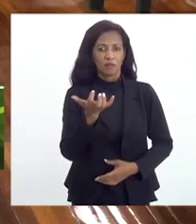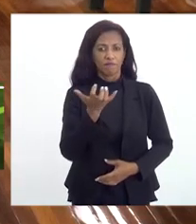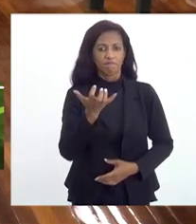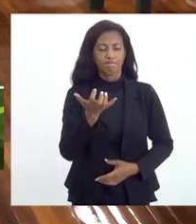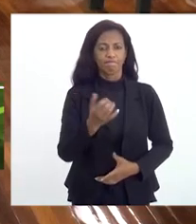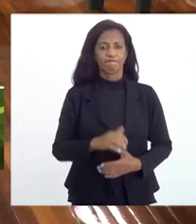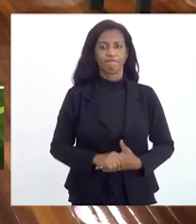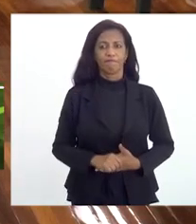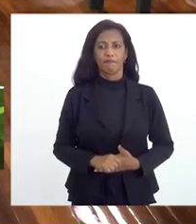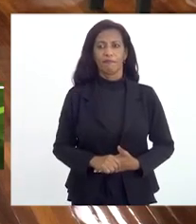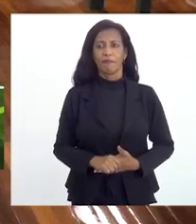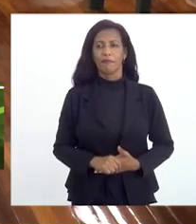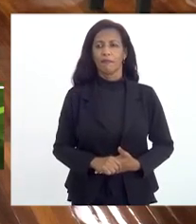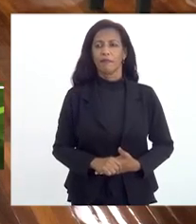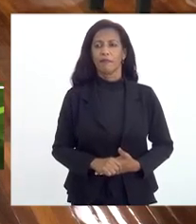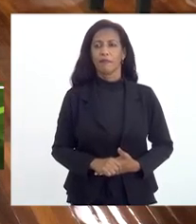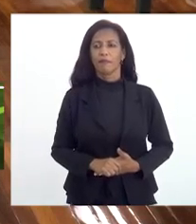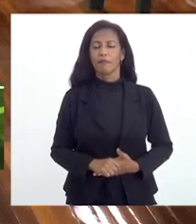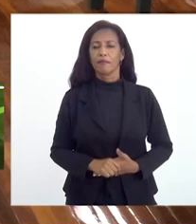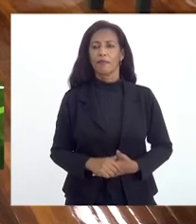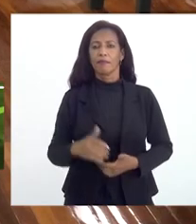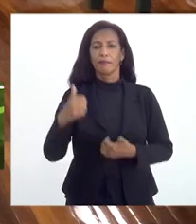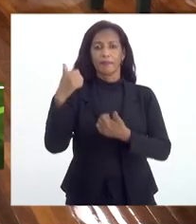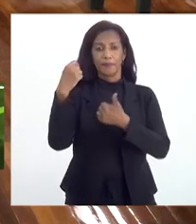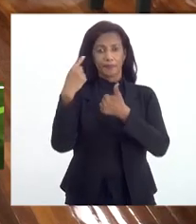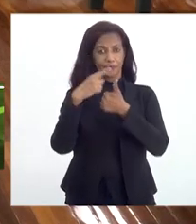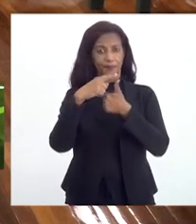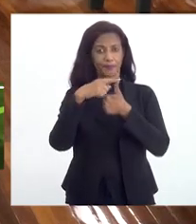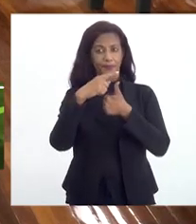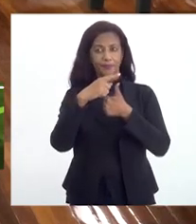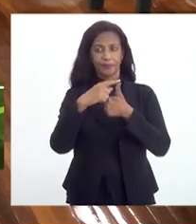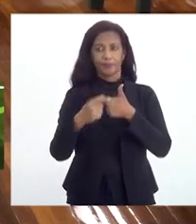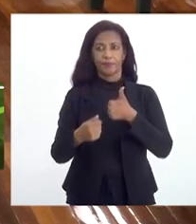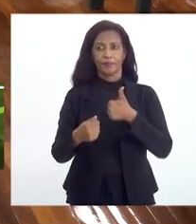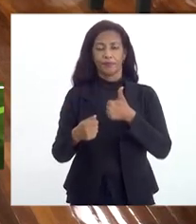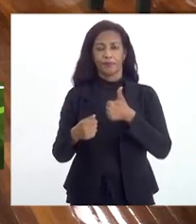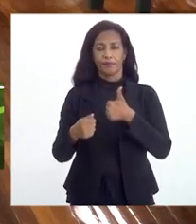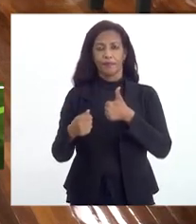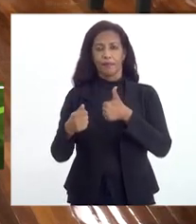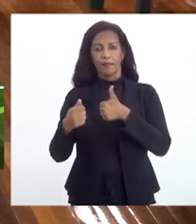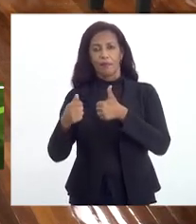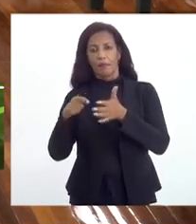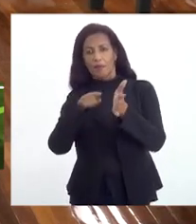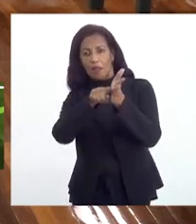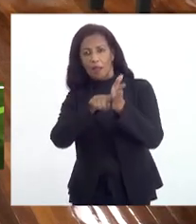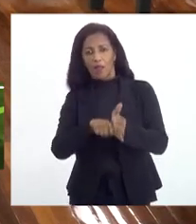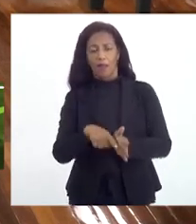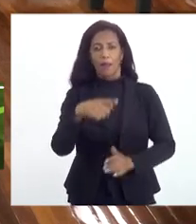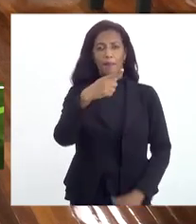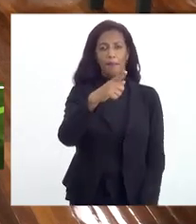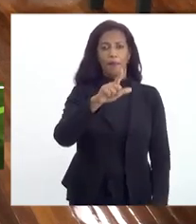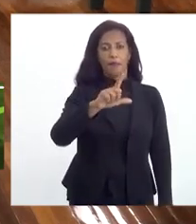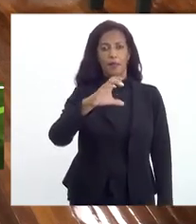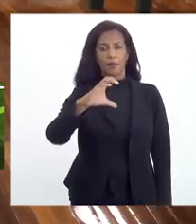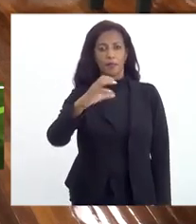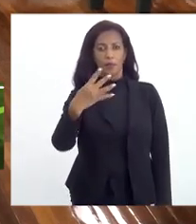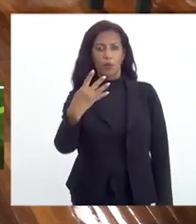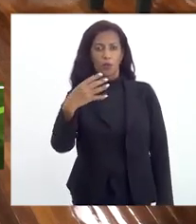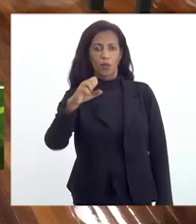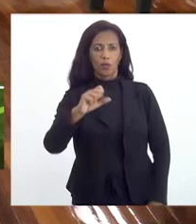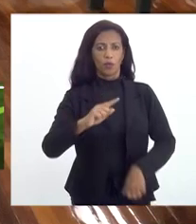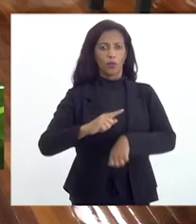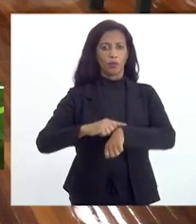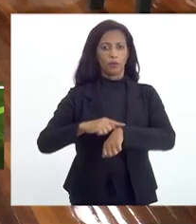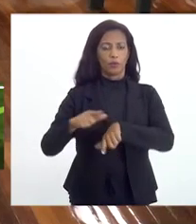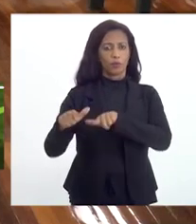Vamos fazer projeto, projeto. Então, eu queria primeiro analisar o PLC 48, que fala do tempo de